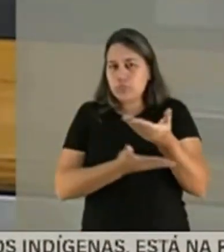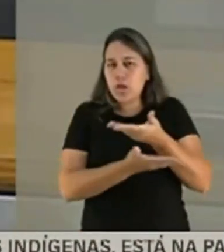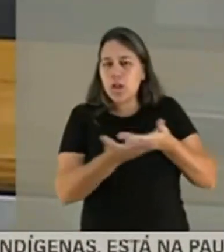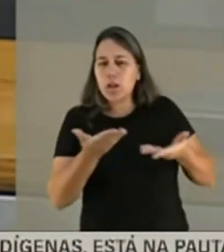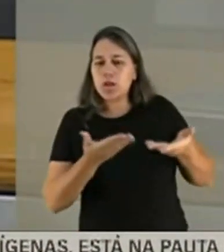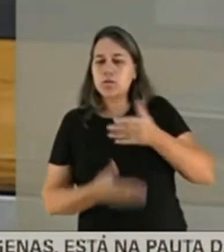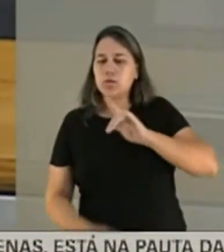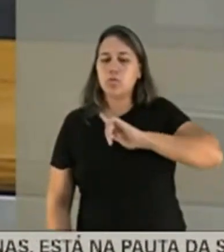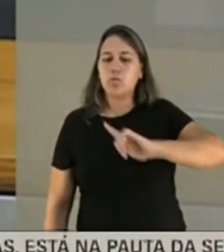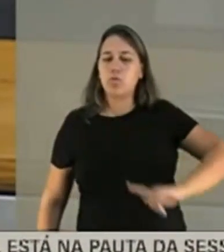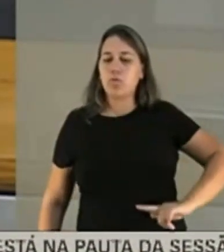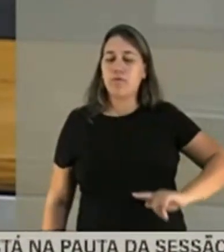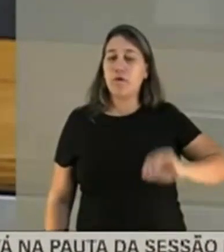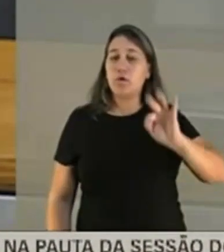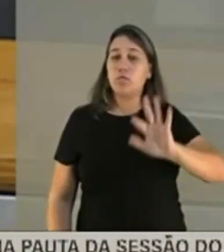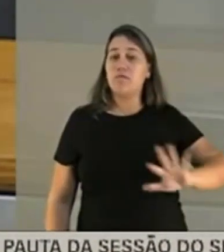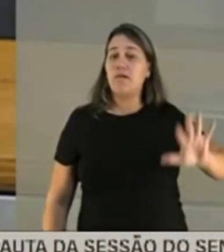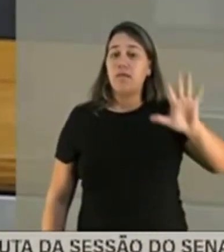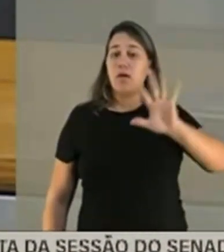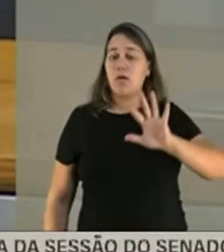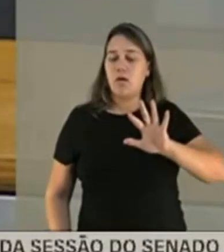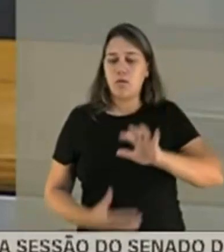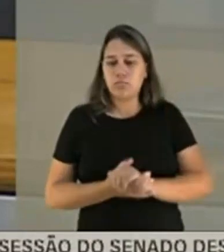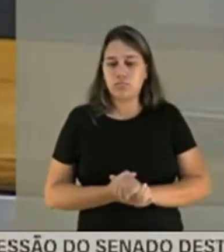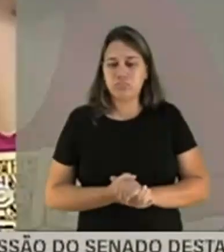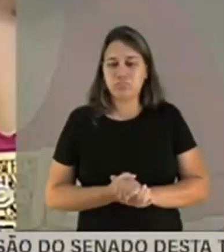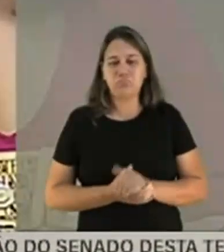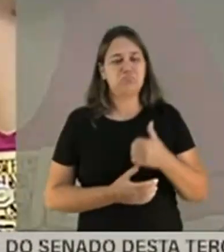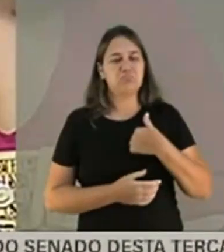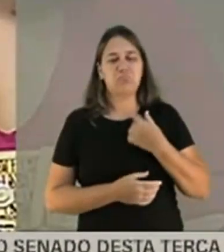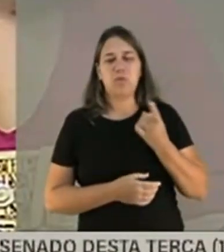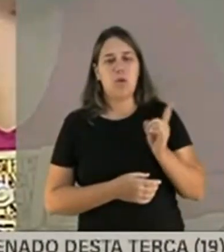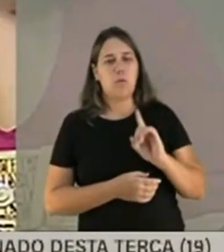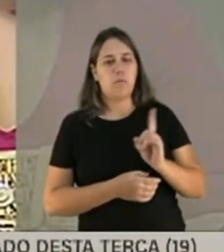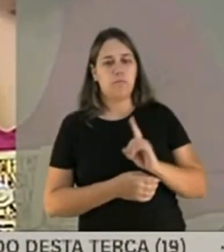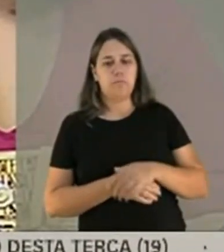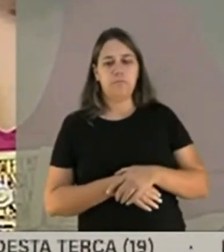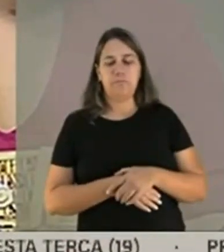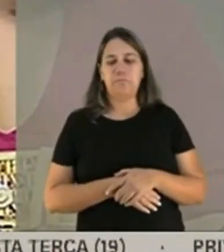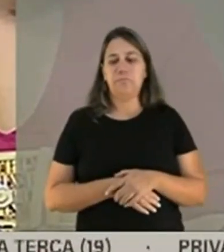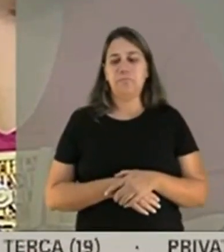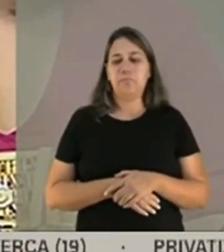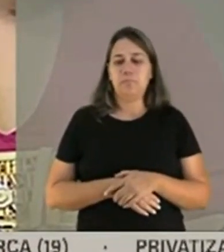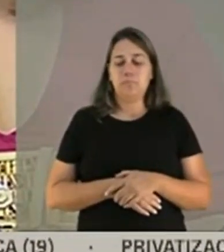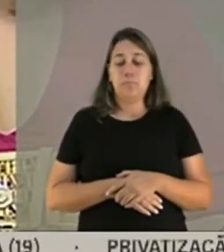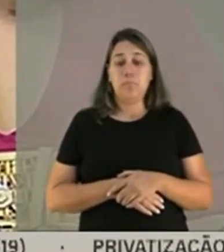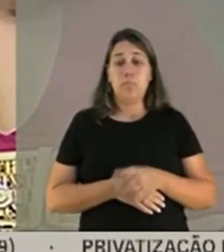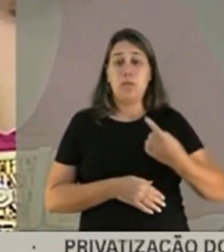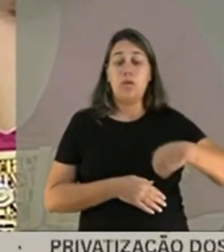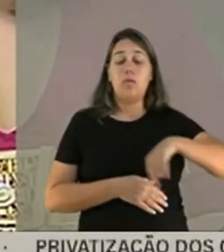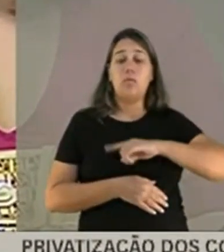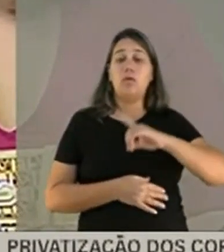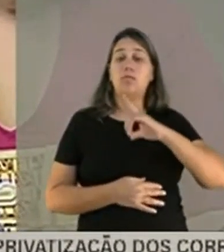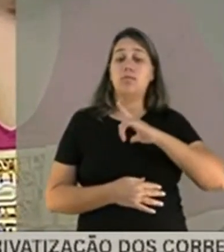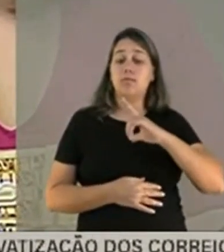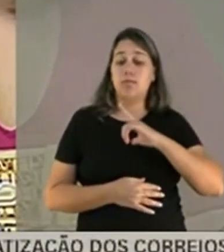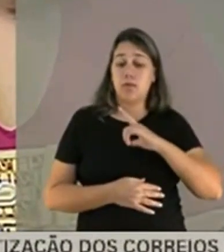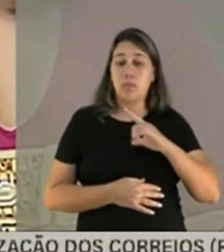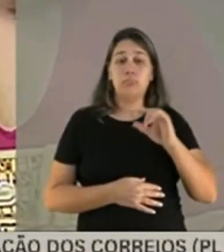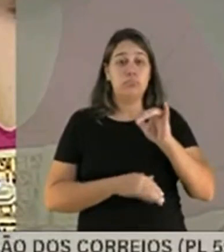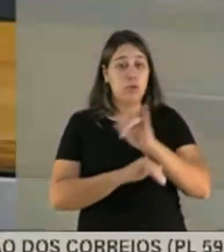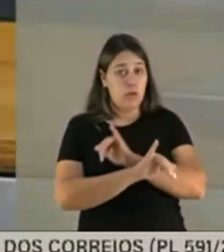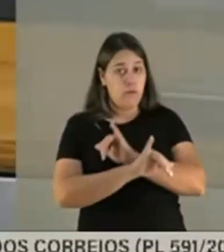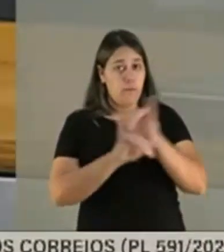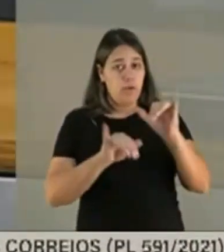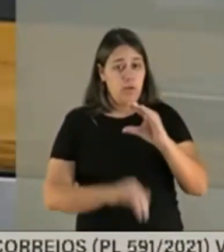ao governo federal? Não, senador. Nós temos informação que o Dr. Carlos